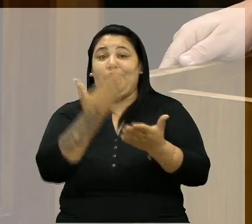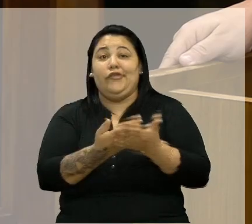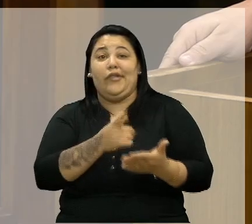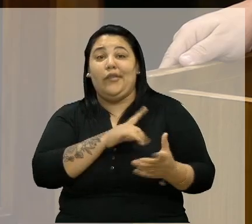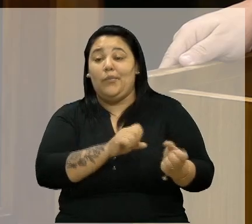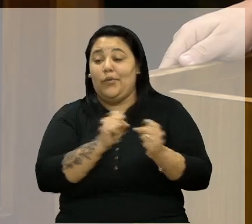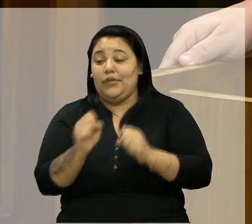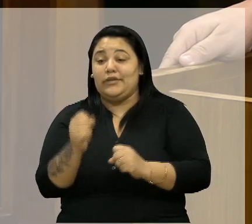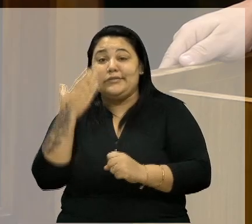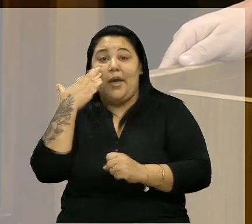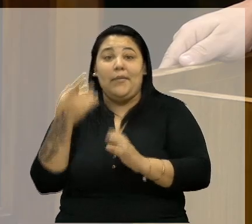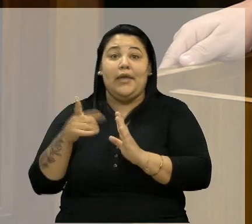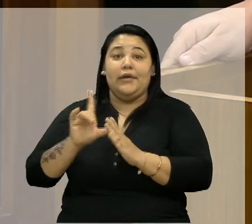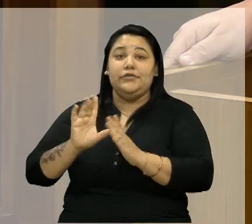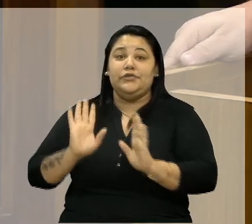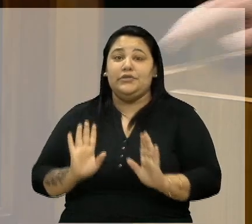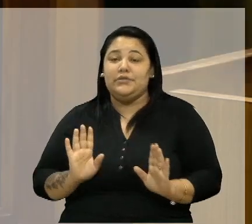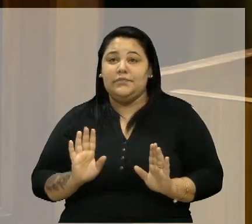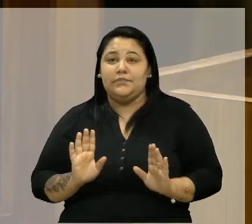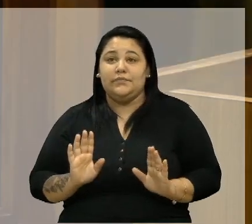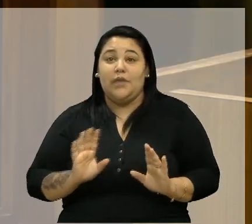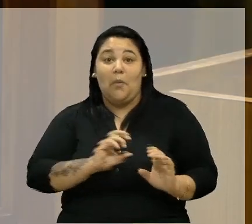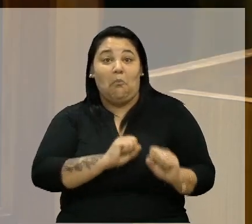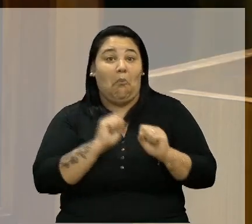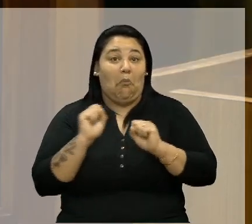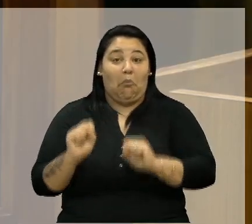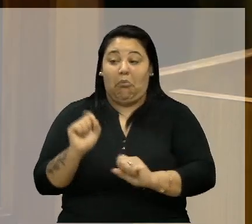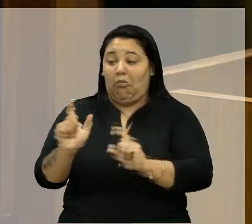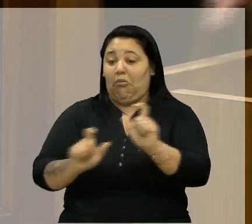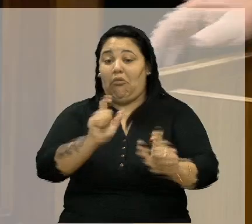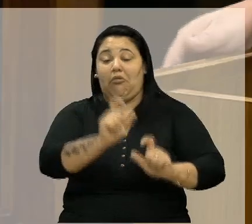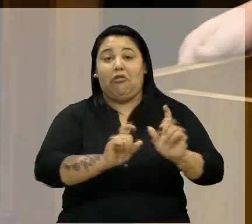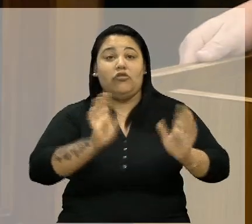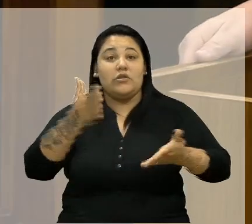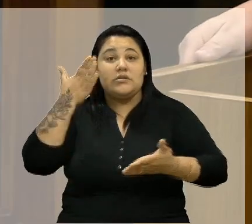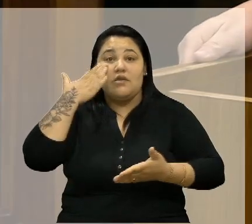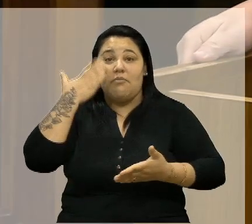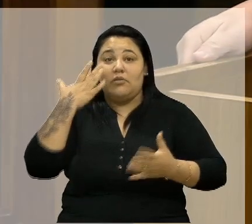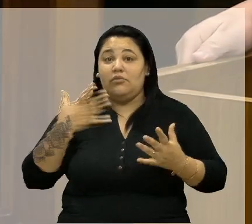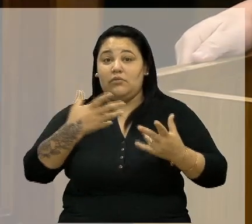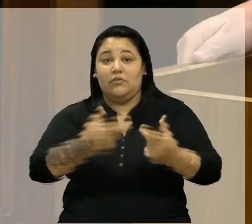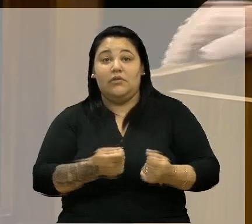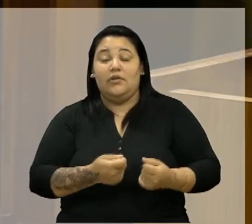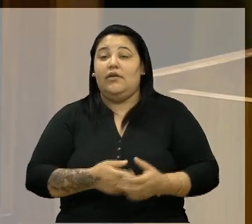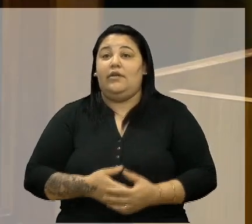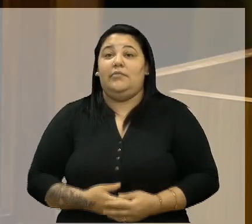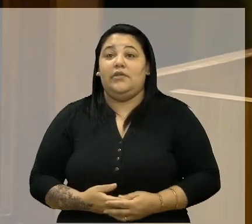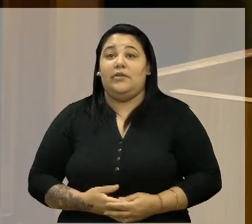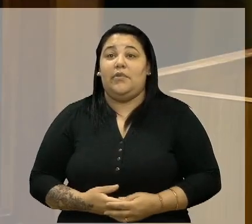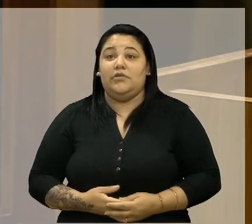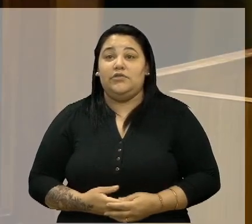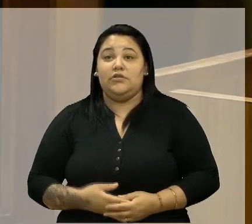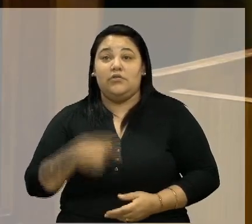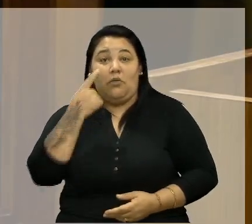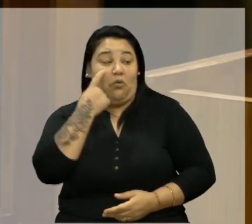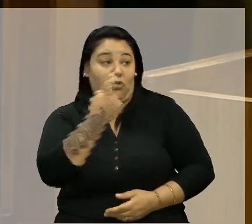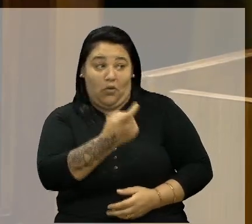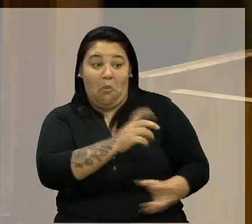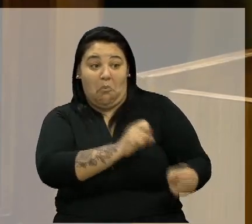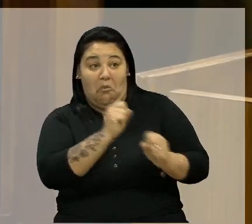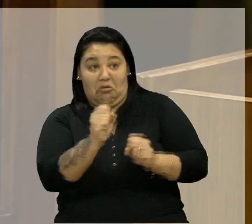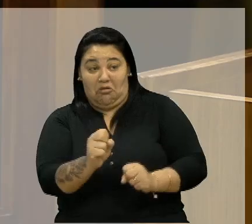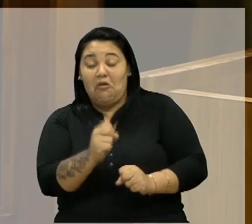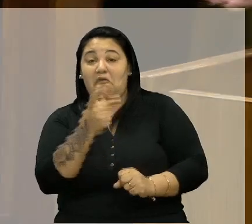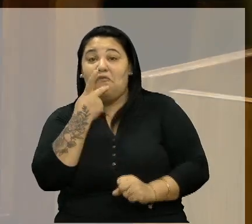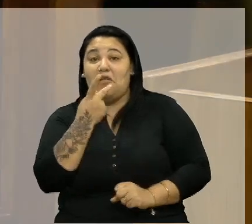poder. Que poderosos que são. Eles já sabem tudo. Tu é muito poderosa. Chegou a falar